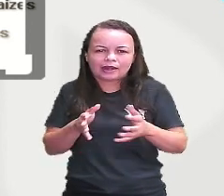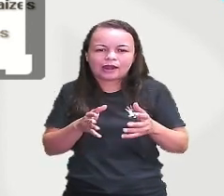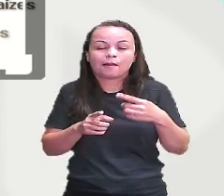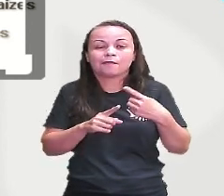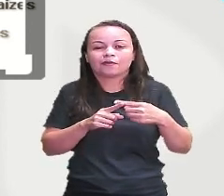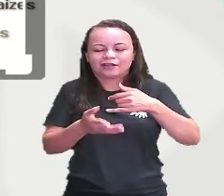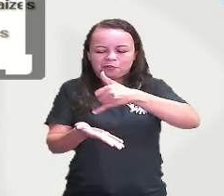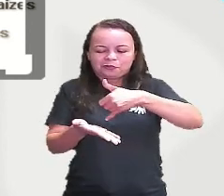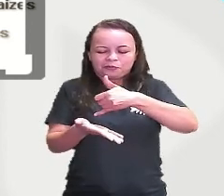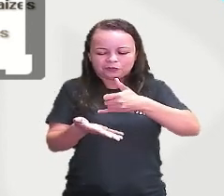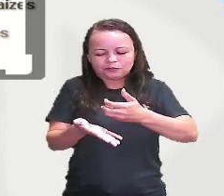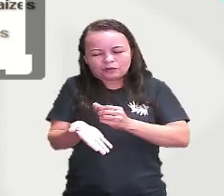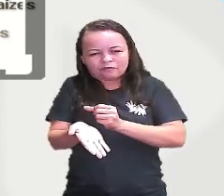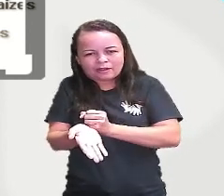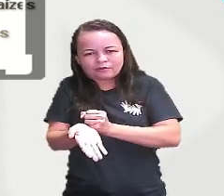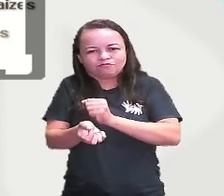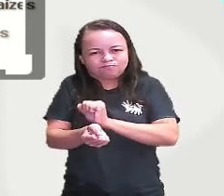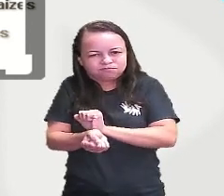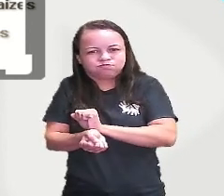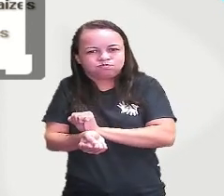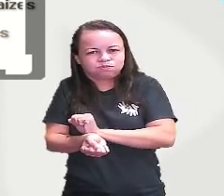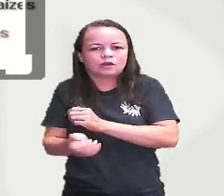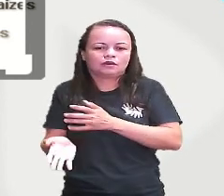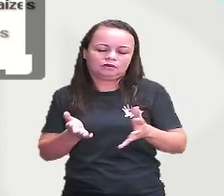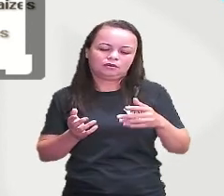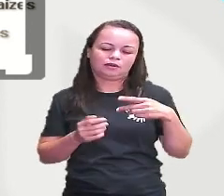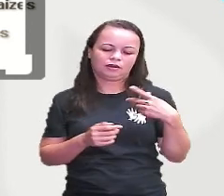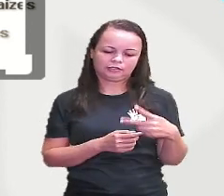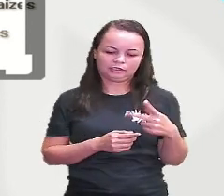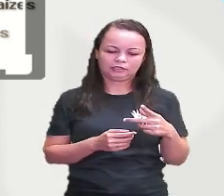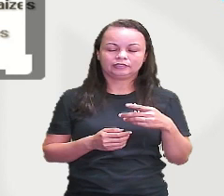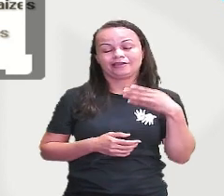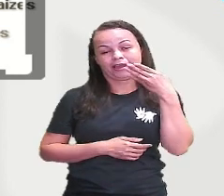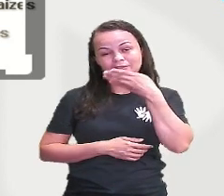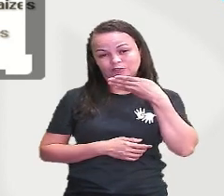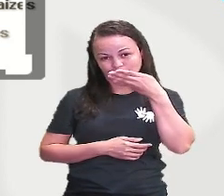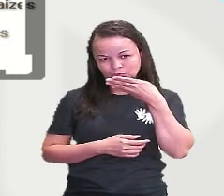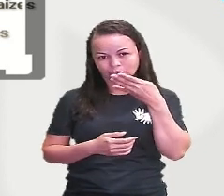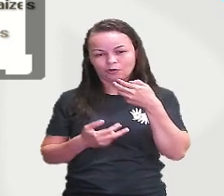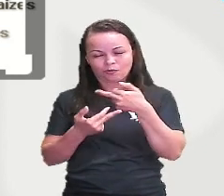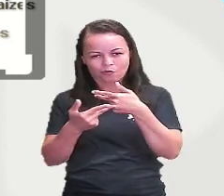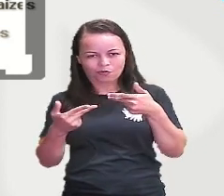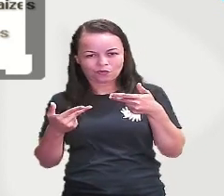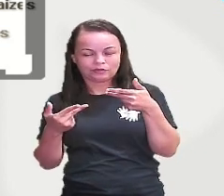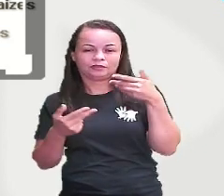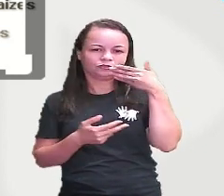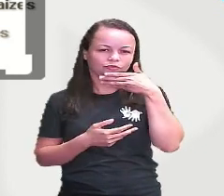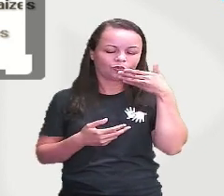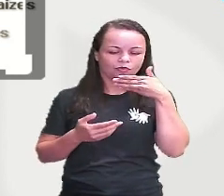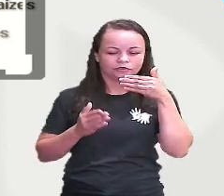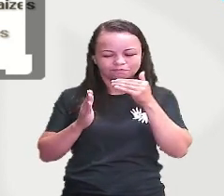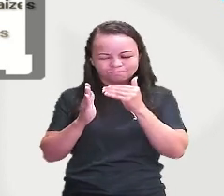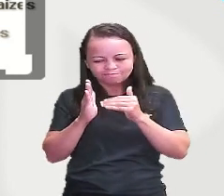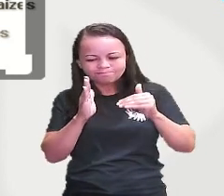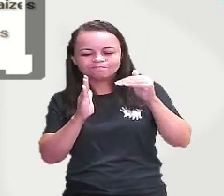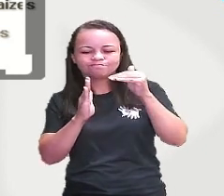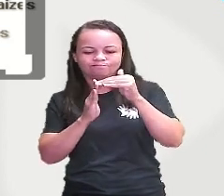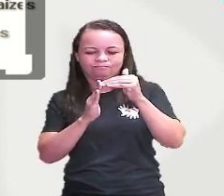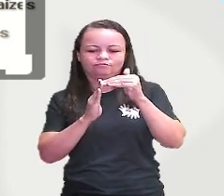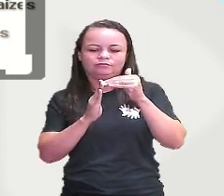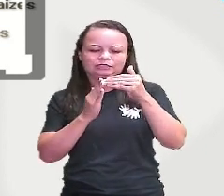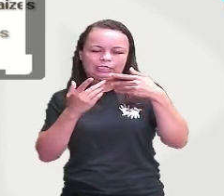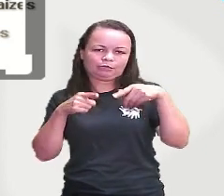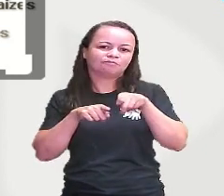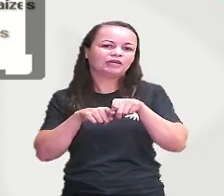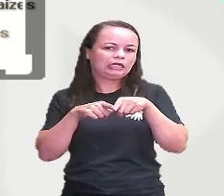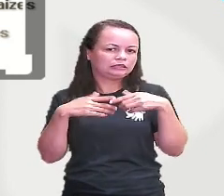certo? Igualmente, observe que o açúcar, né, coisas doces, também está lá no pico, no topo da pirâmide. A